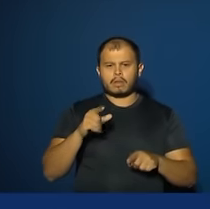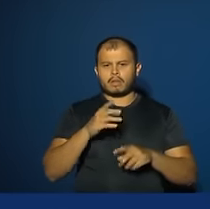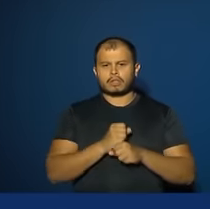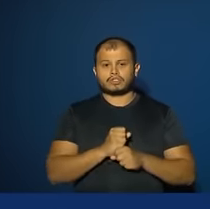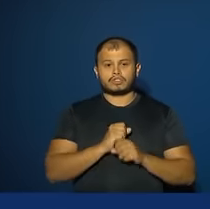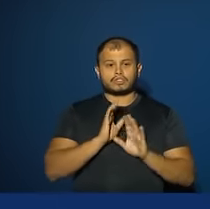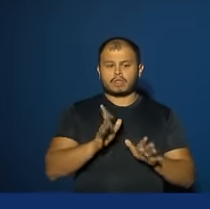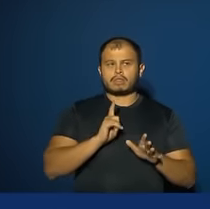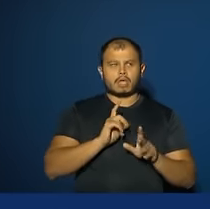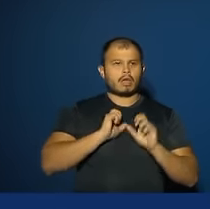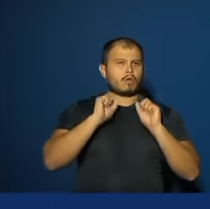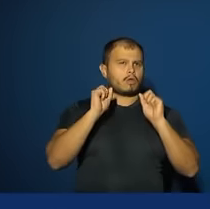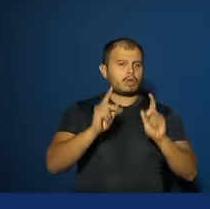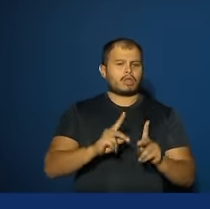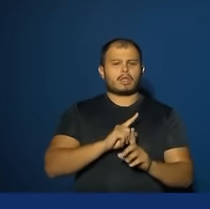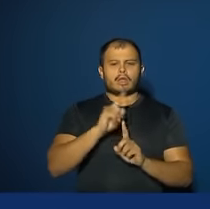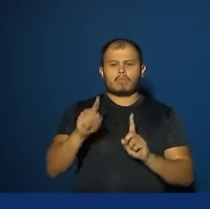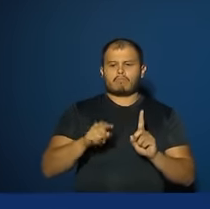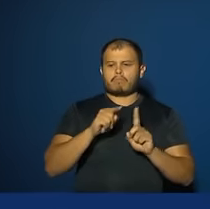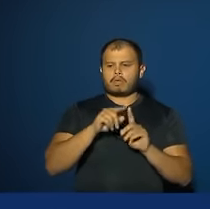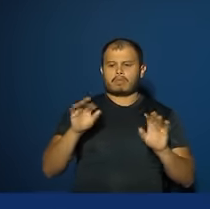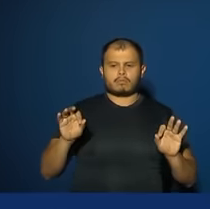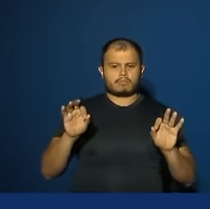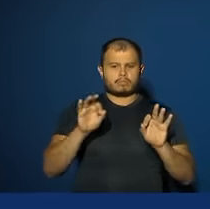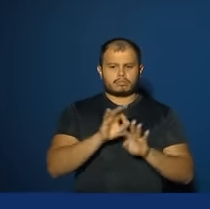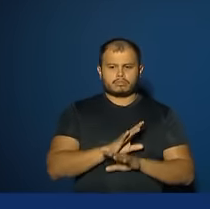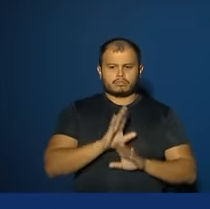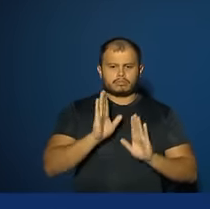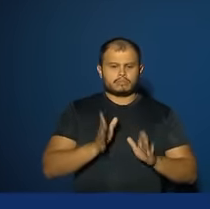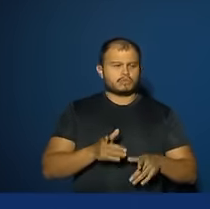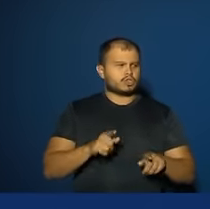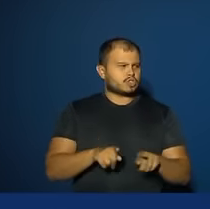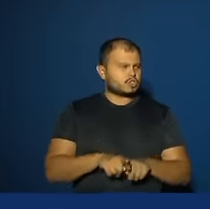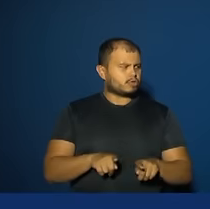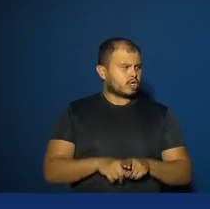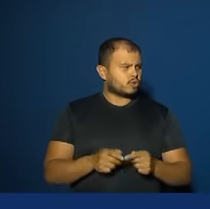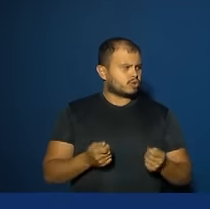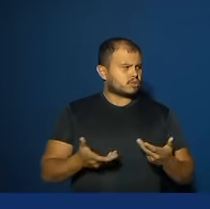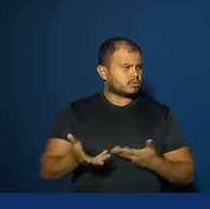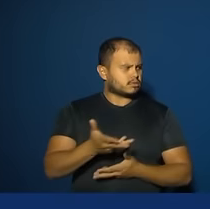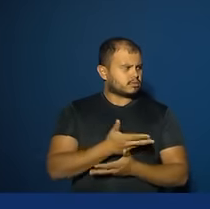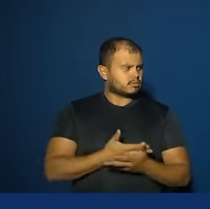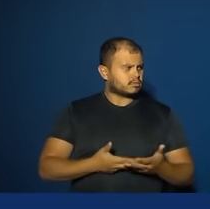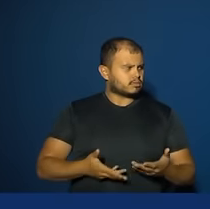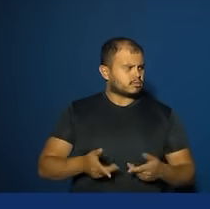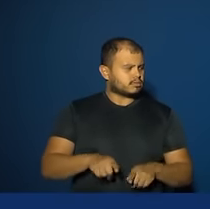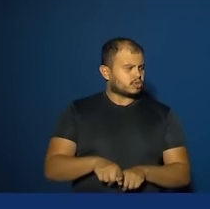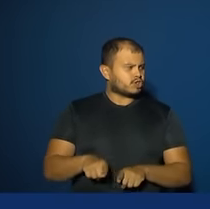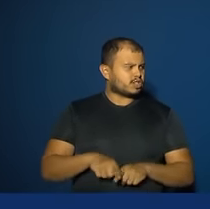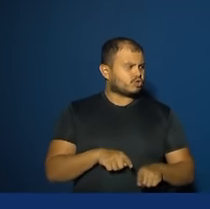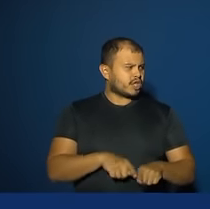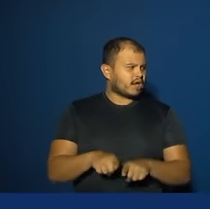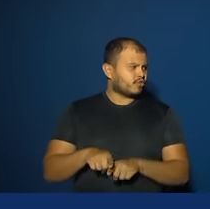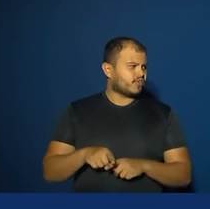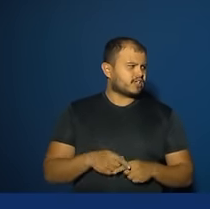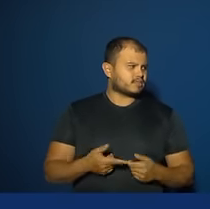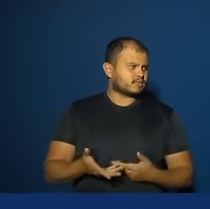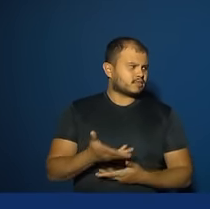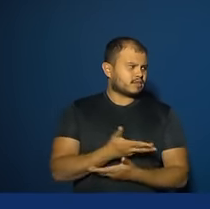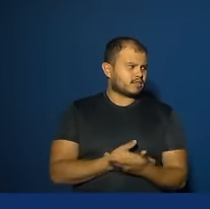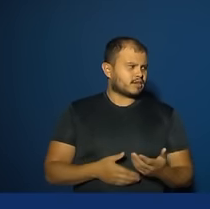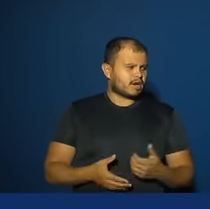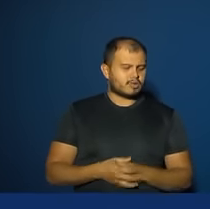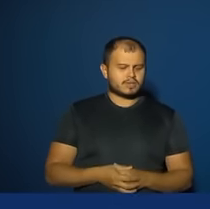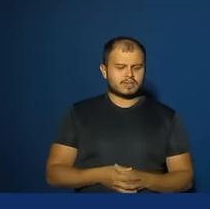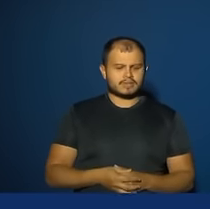aí já está na meta, então está resolvido, né? A gente já considera essa